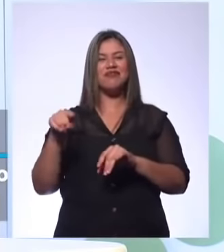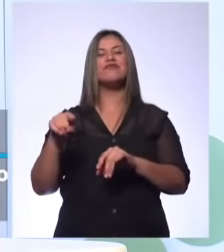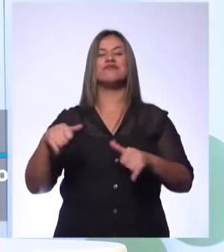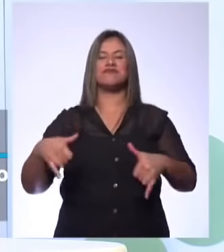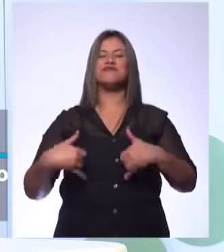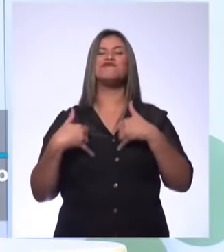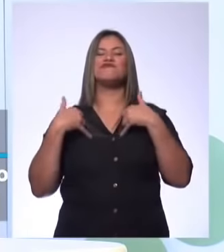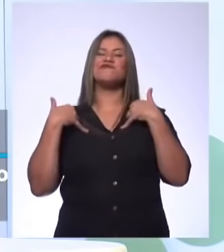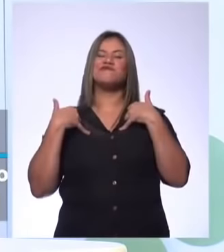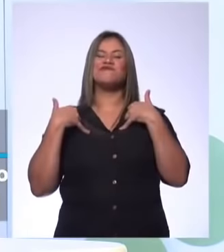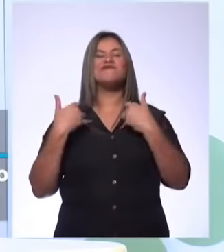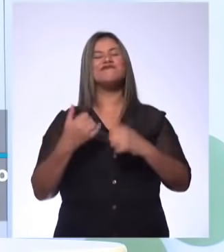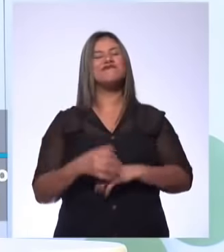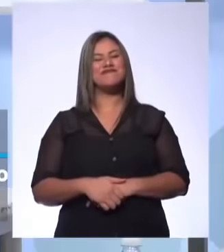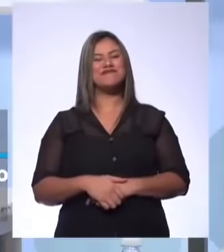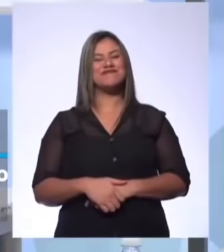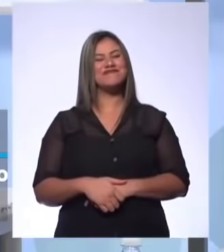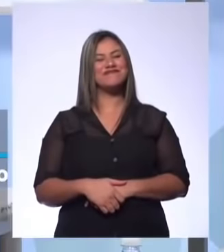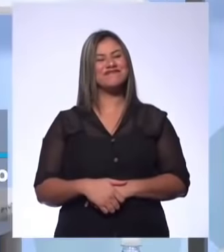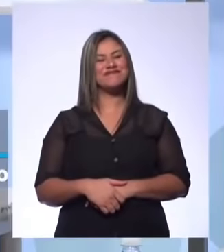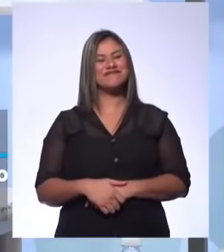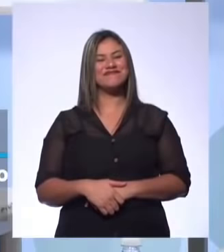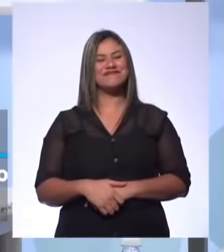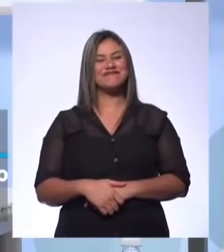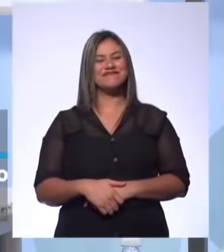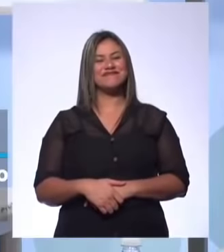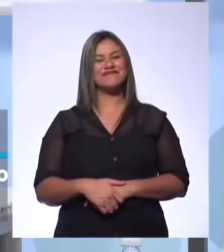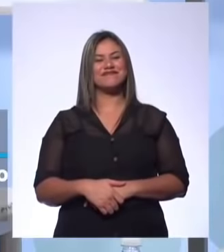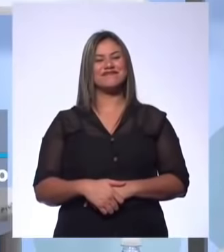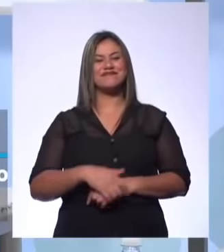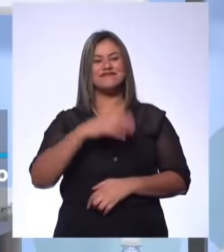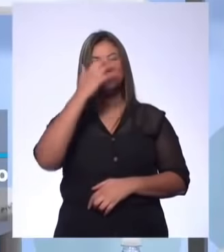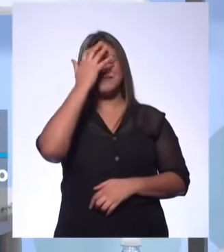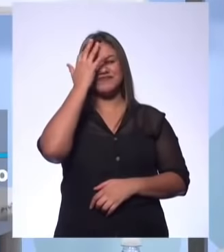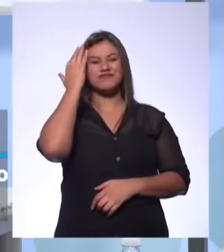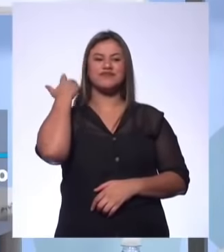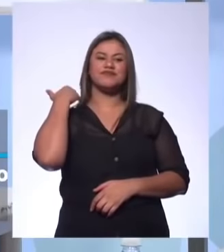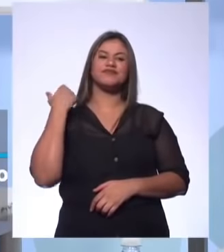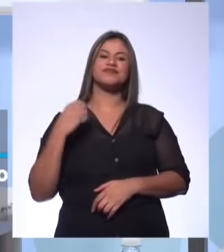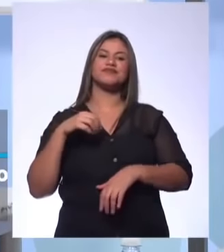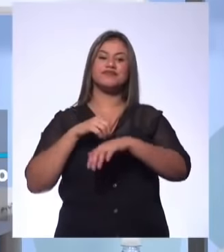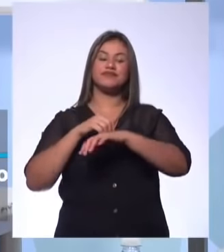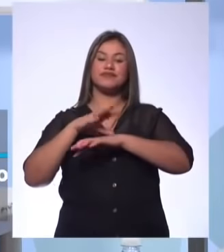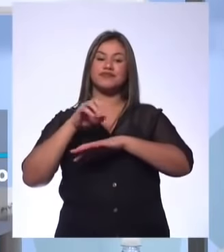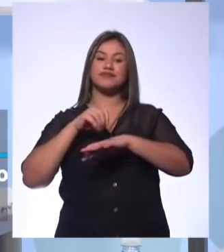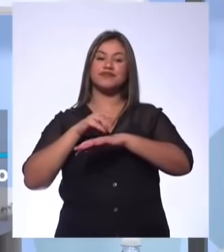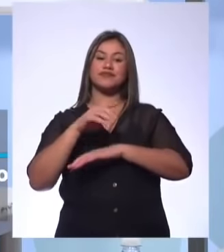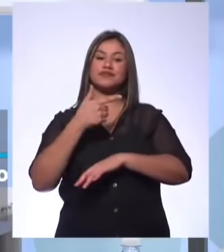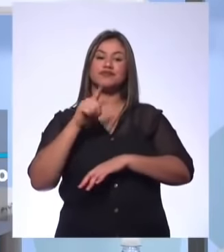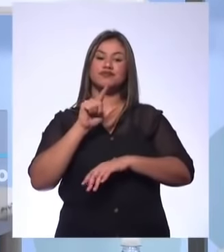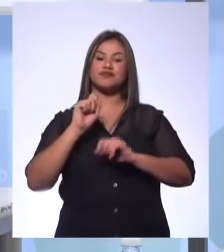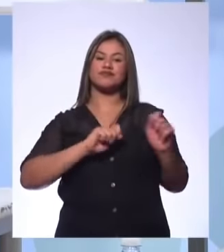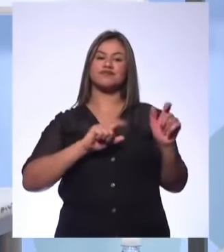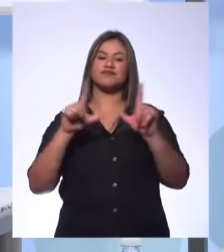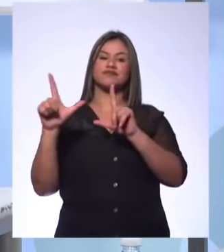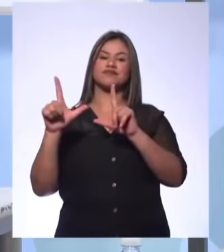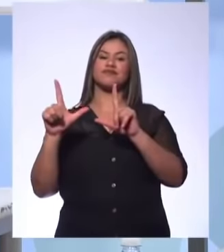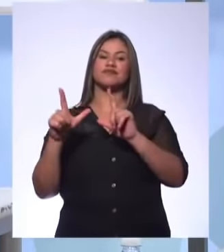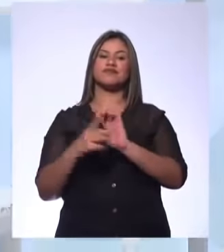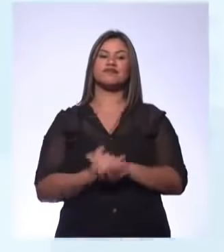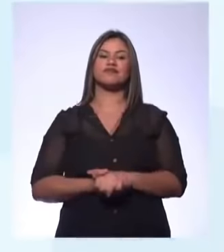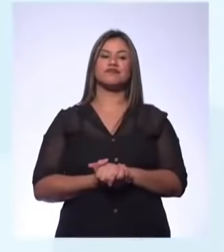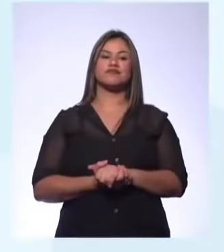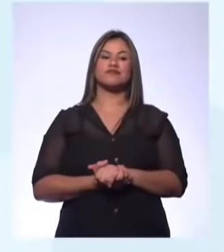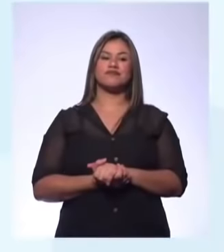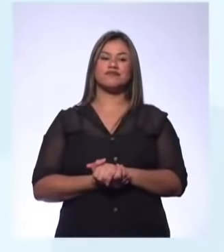orgulho dos professores. Exatamente. E tem uma outra dica para vocês também. Eu vou deixar na tela. Uma outra